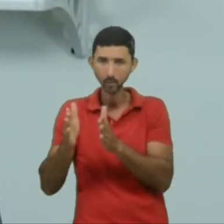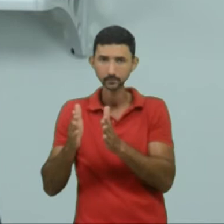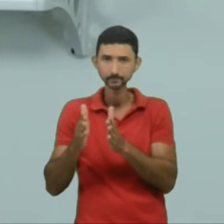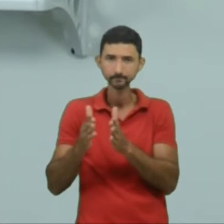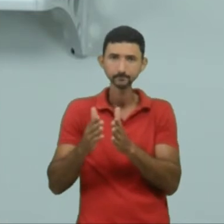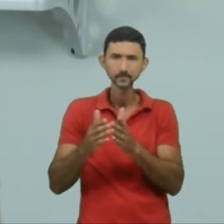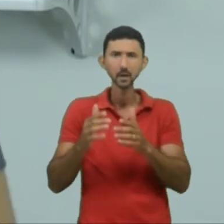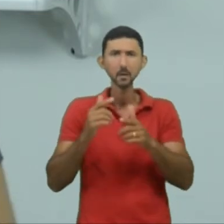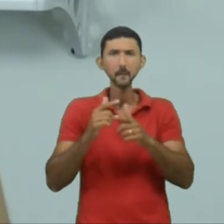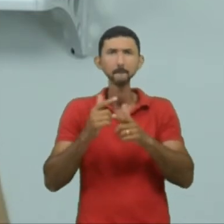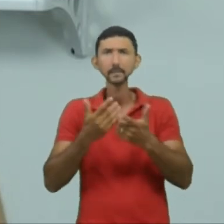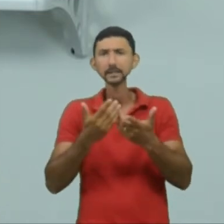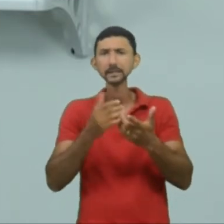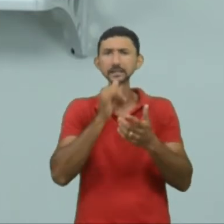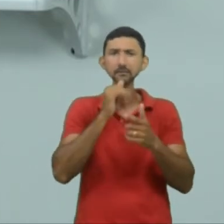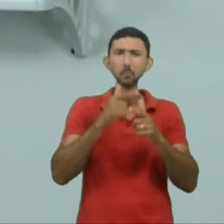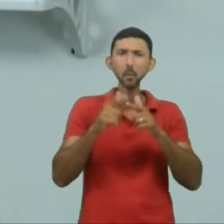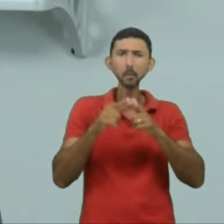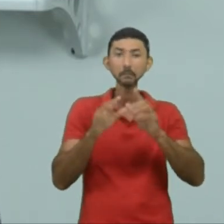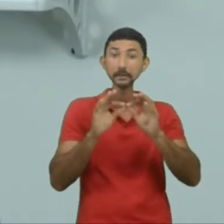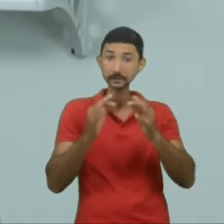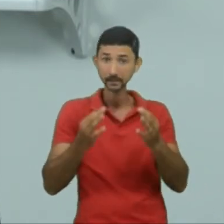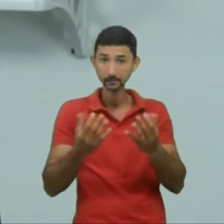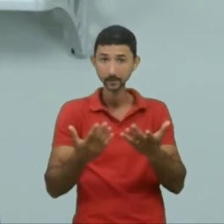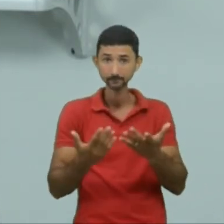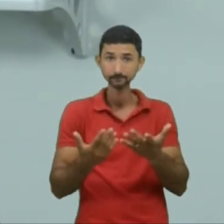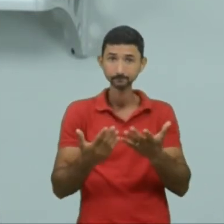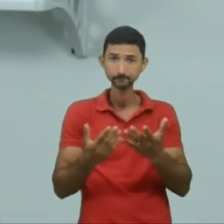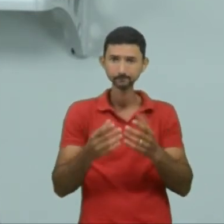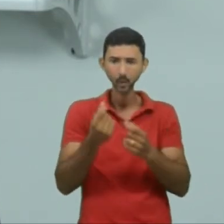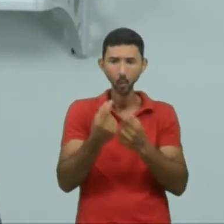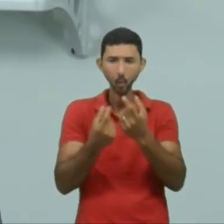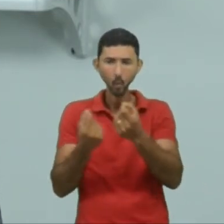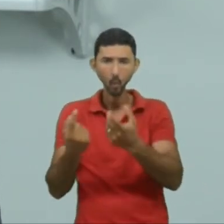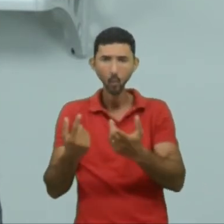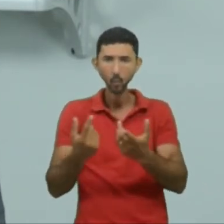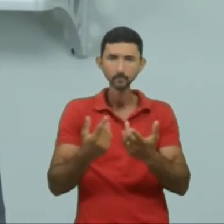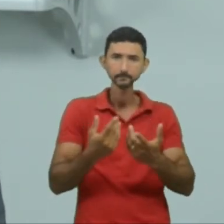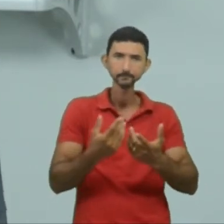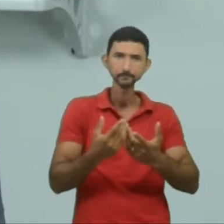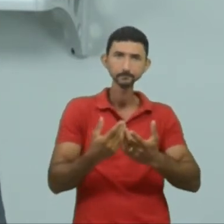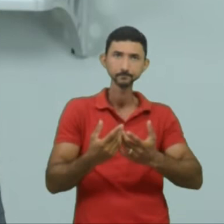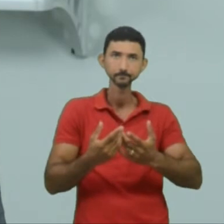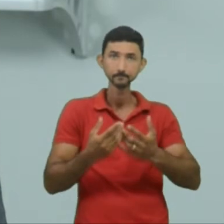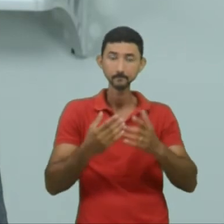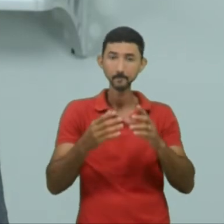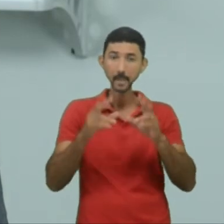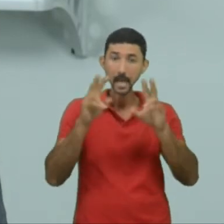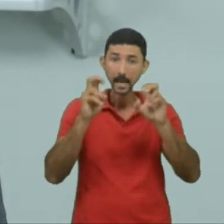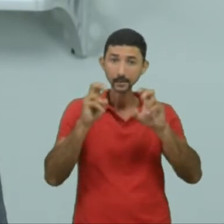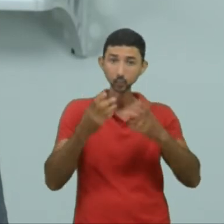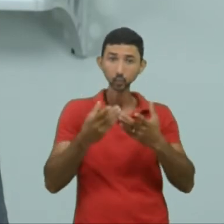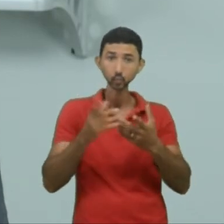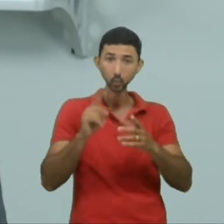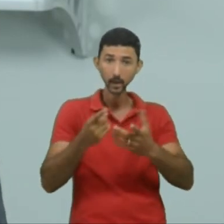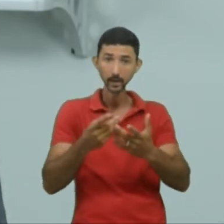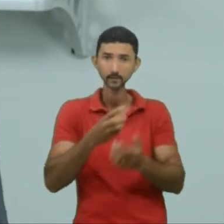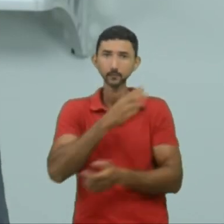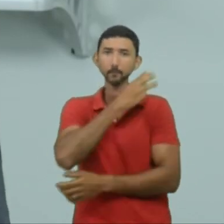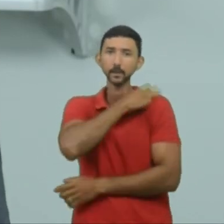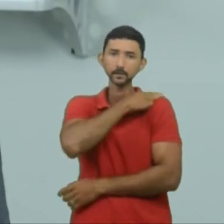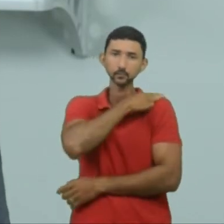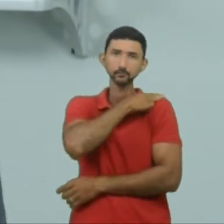com problemas, vamos dizer assim, simples, certo? De contagem. Esse assunto é abordado no ensino